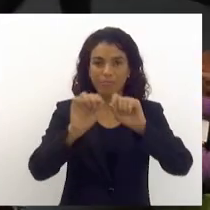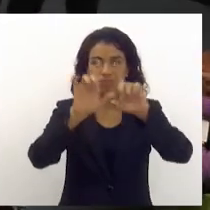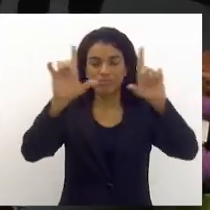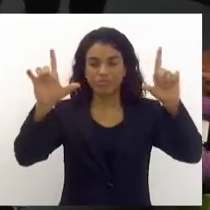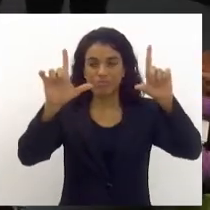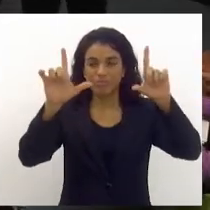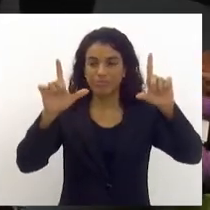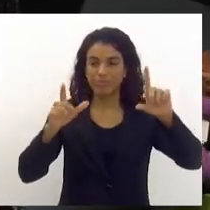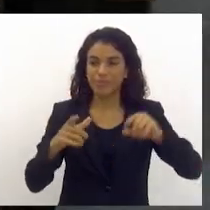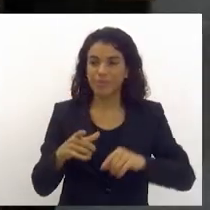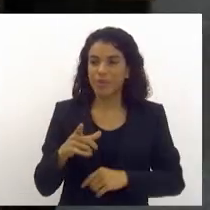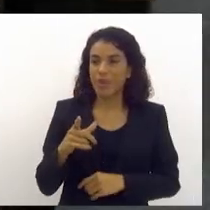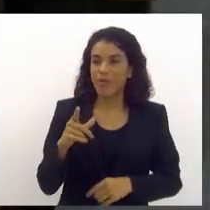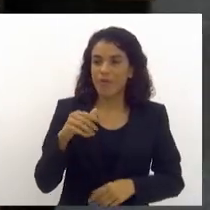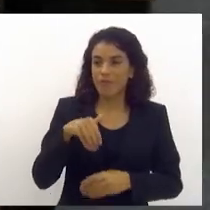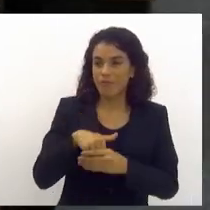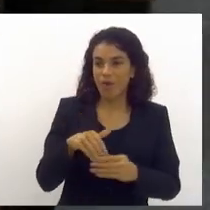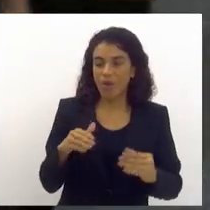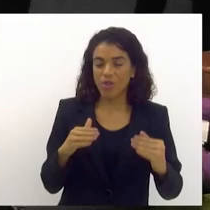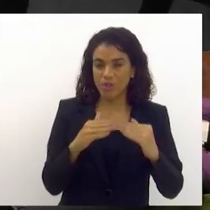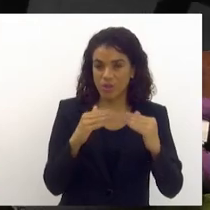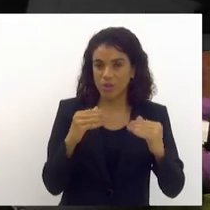Presidente, só para registrar, voto favorável, PEC 12.